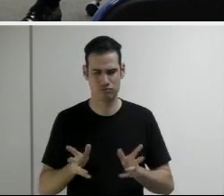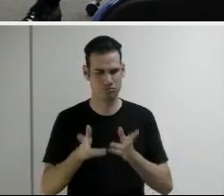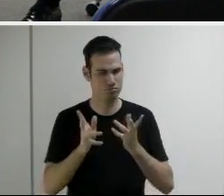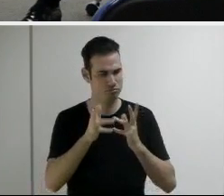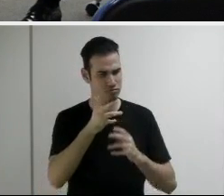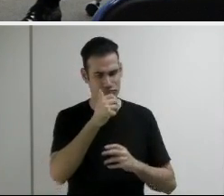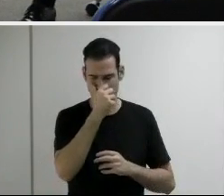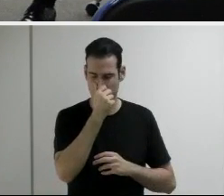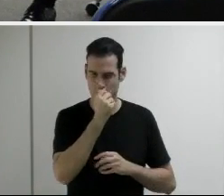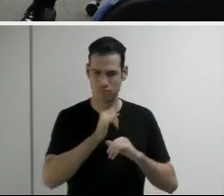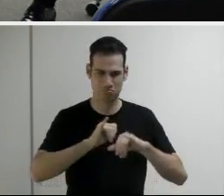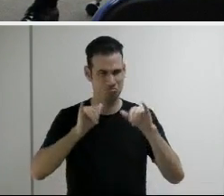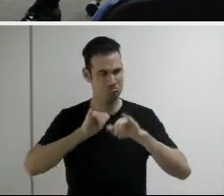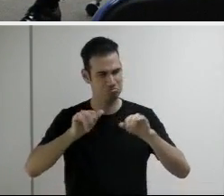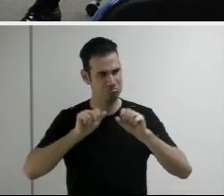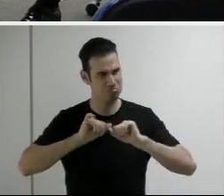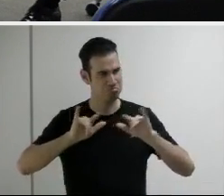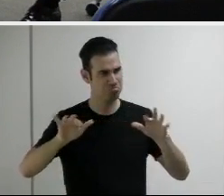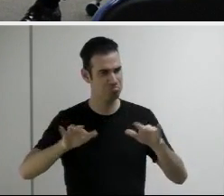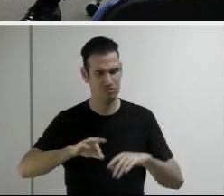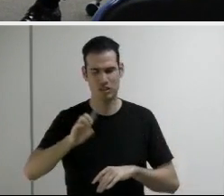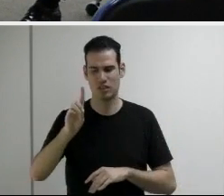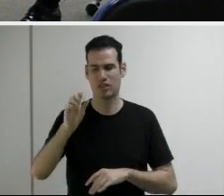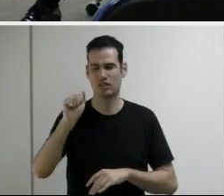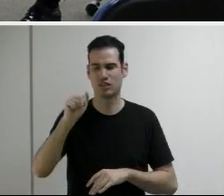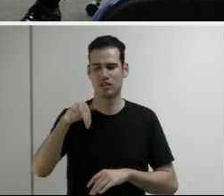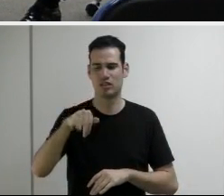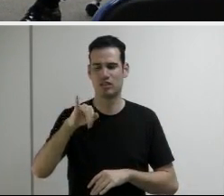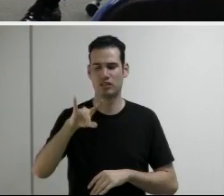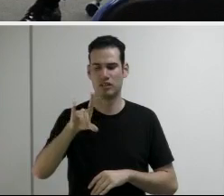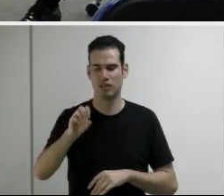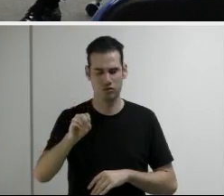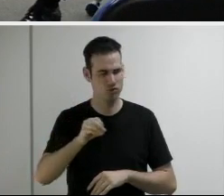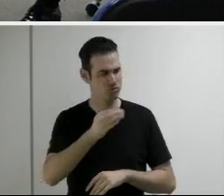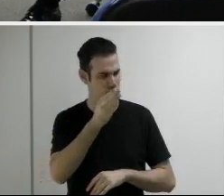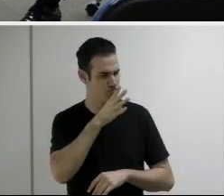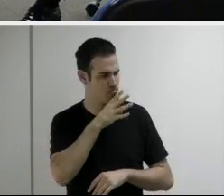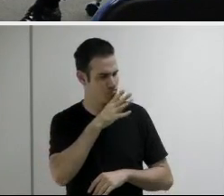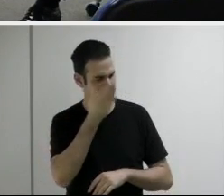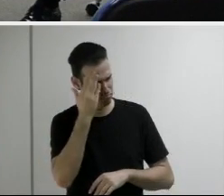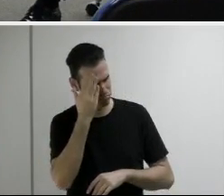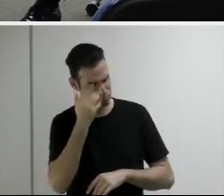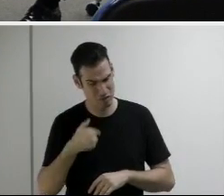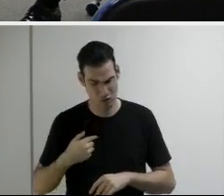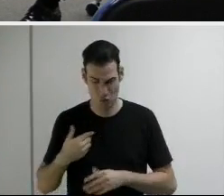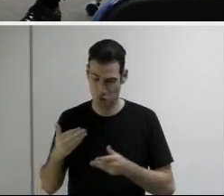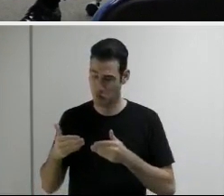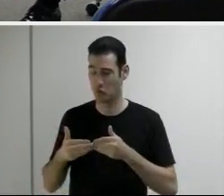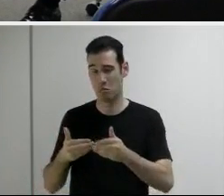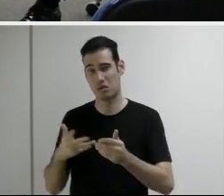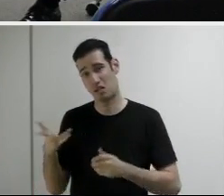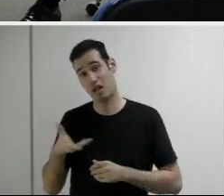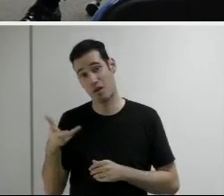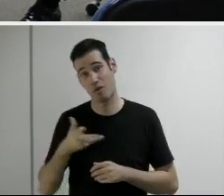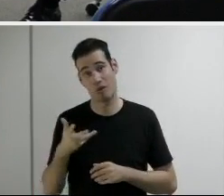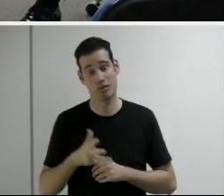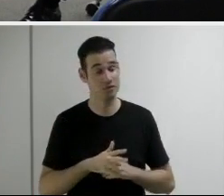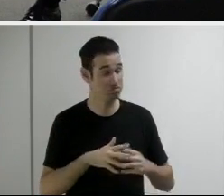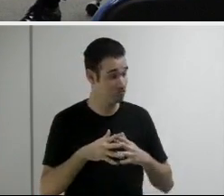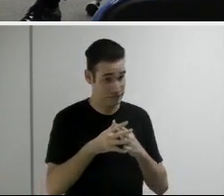vez maior. Né, Danilo que está nesse processo há décadas. Eu entrei no meio dessa